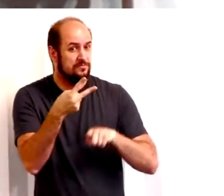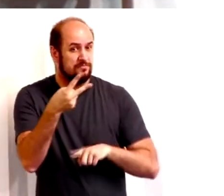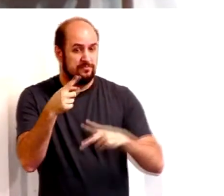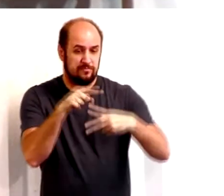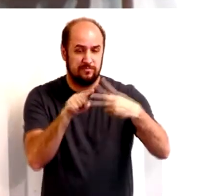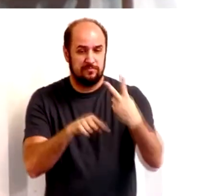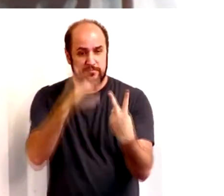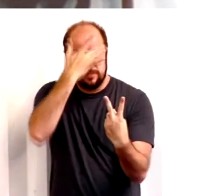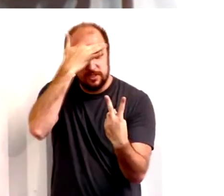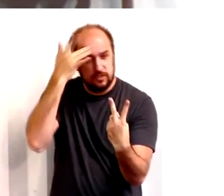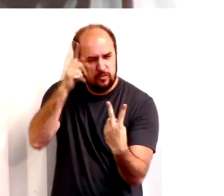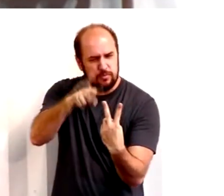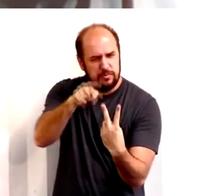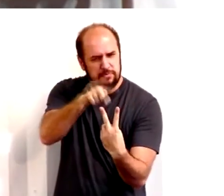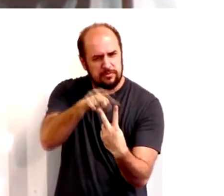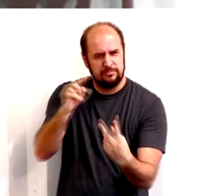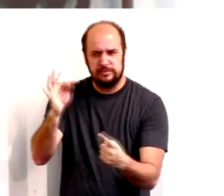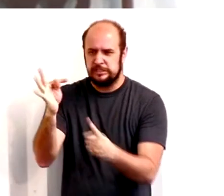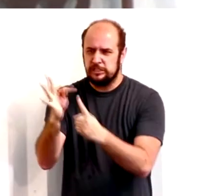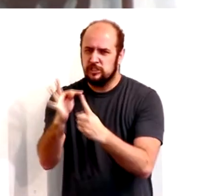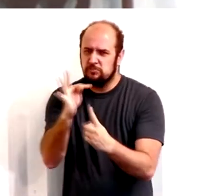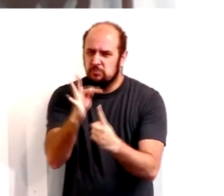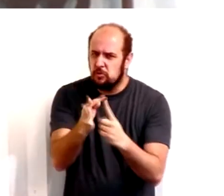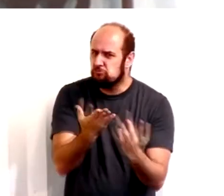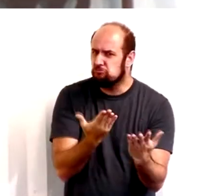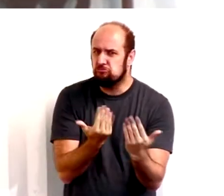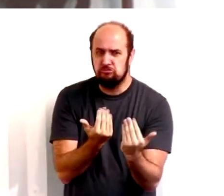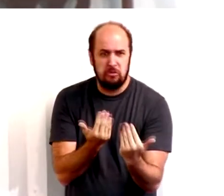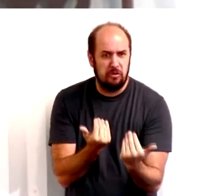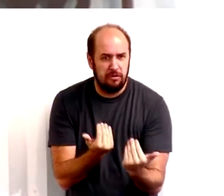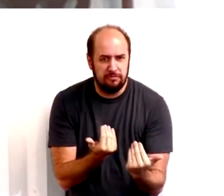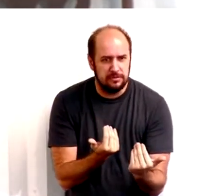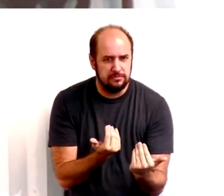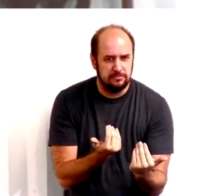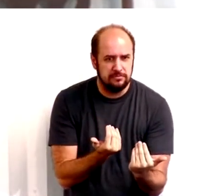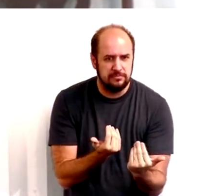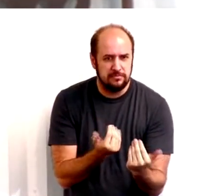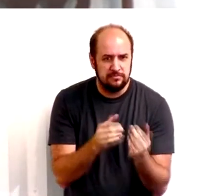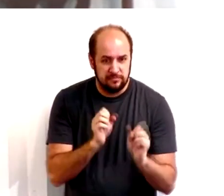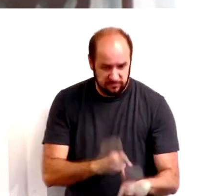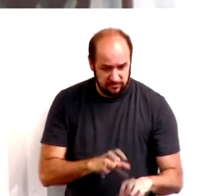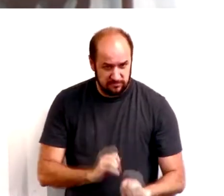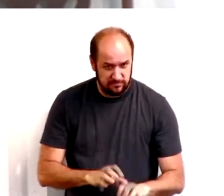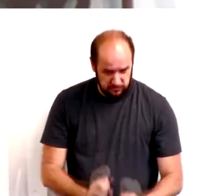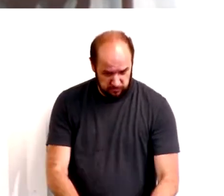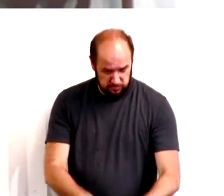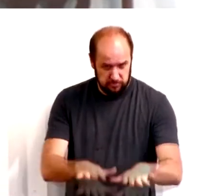comuns. Timóteo, um jovem que foi educado